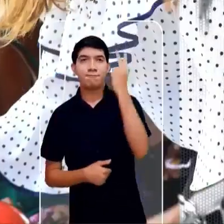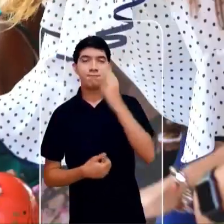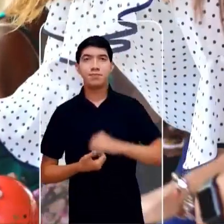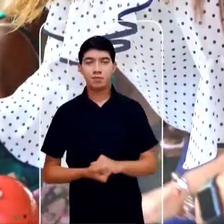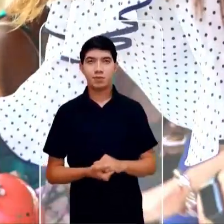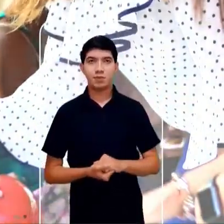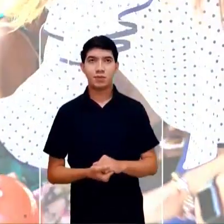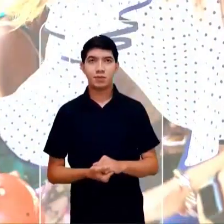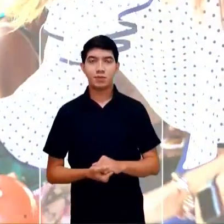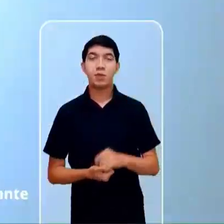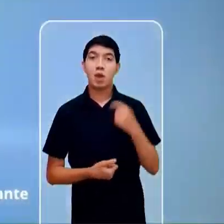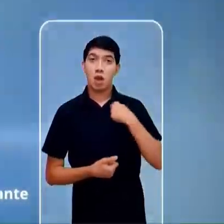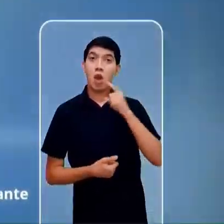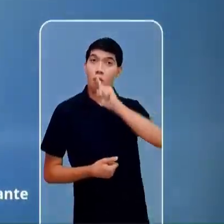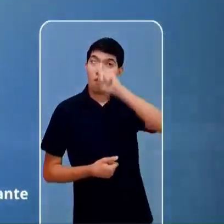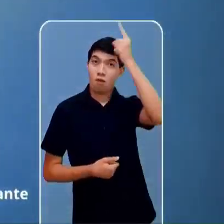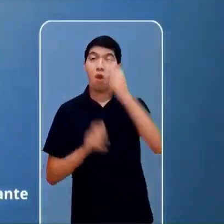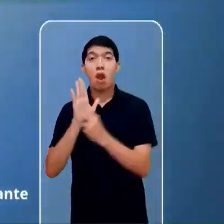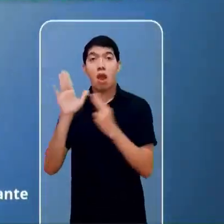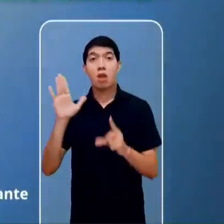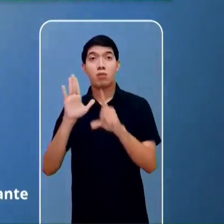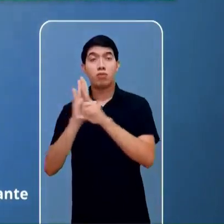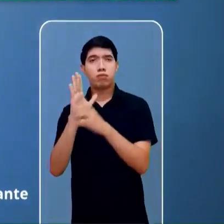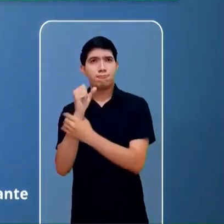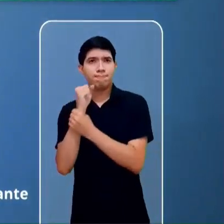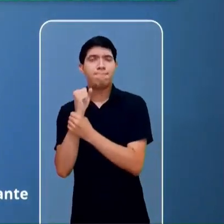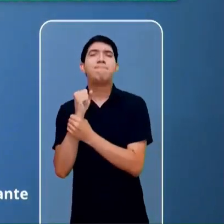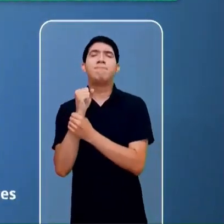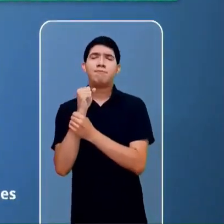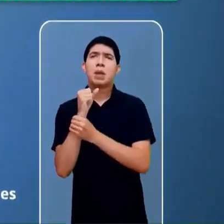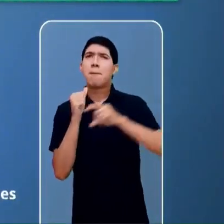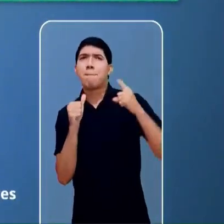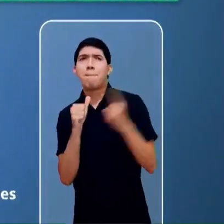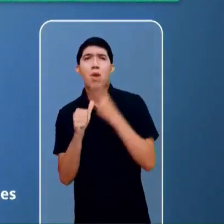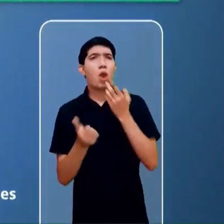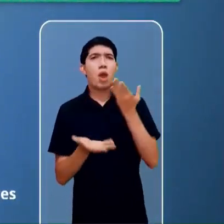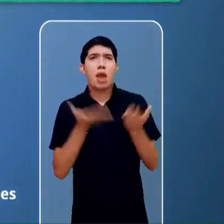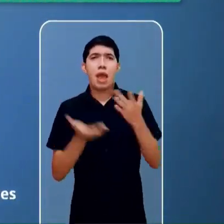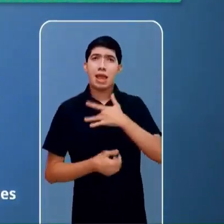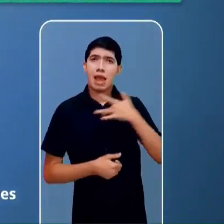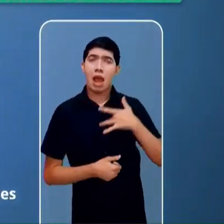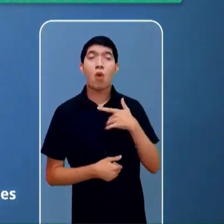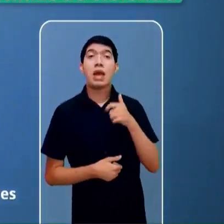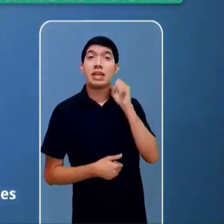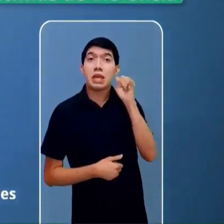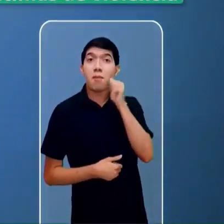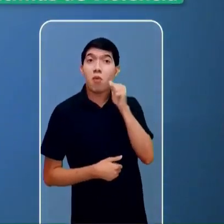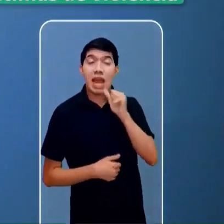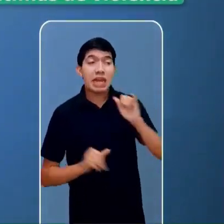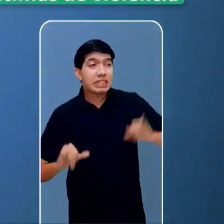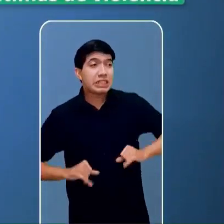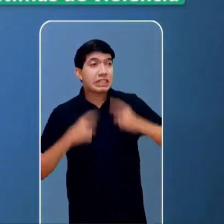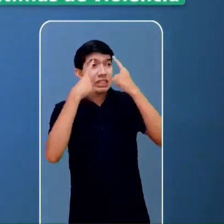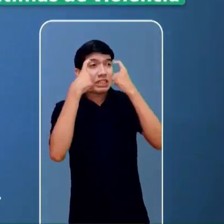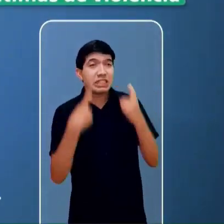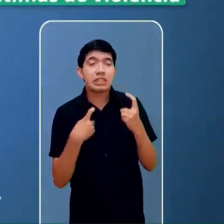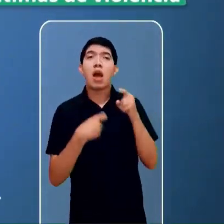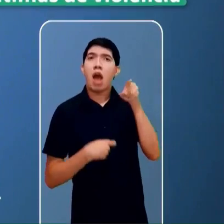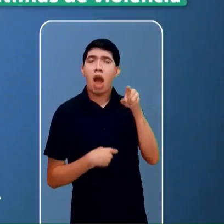e valorização da família. Fui autora, por exemplo, da lei que garante prioridade de atendimento às mulheres vítimas